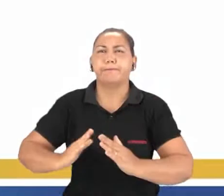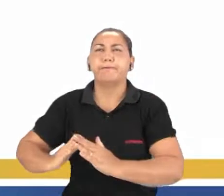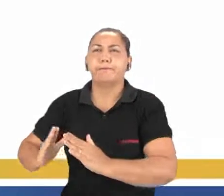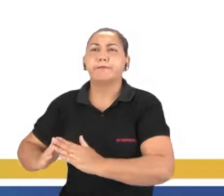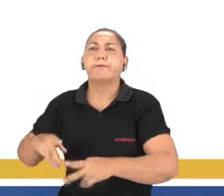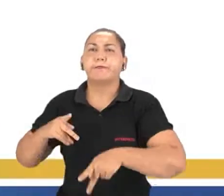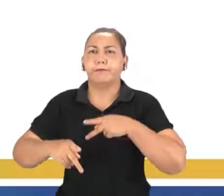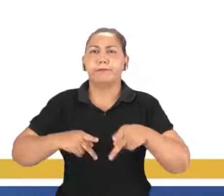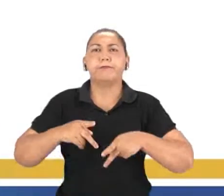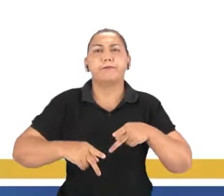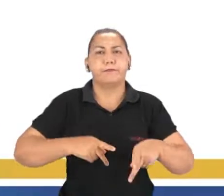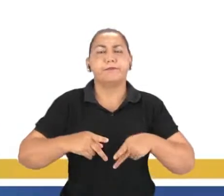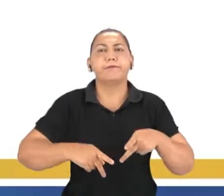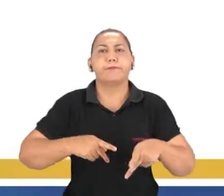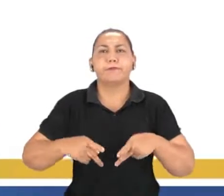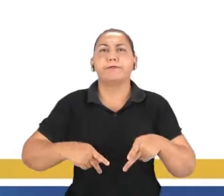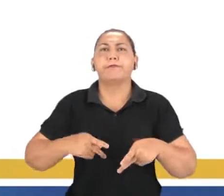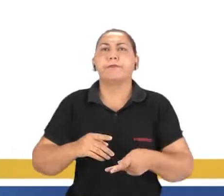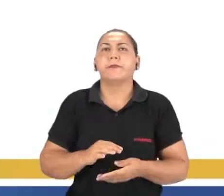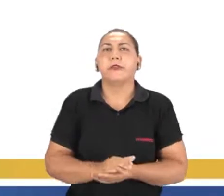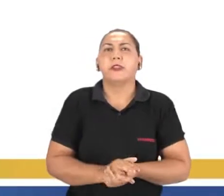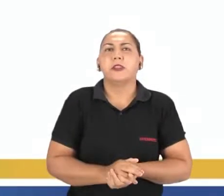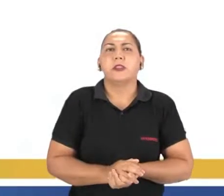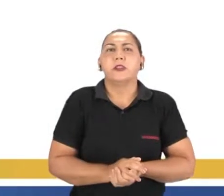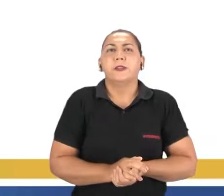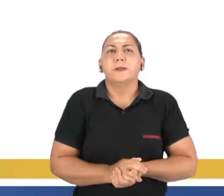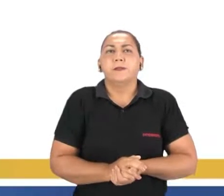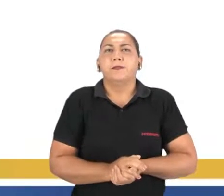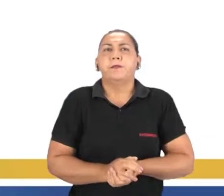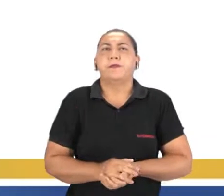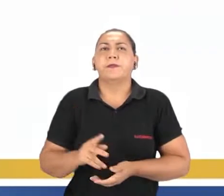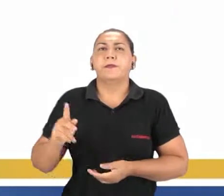Jaminauá, Arara, Xixinauá,